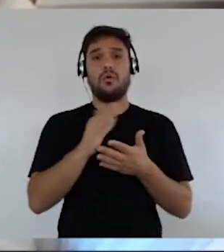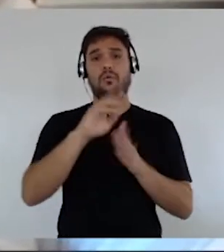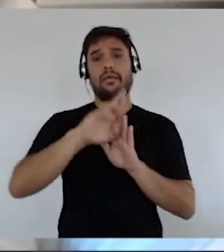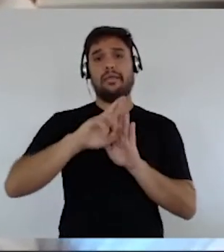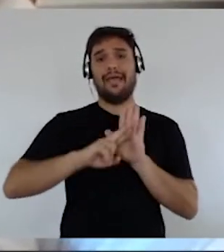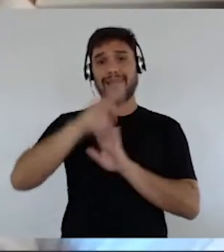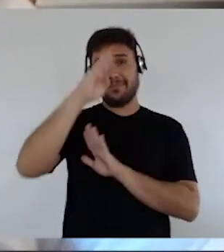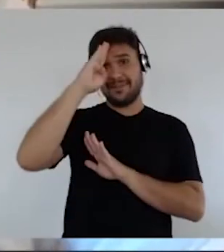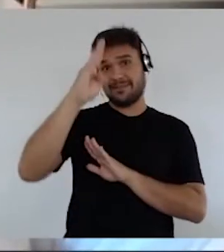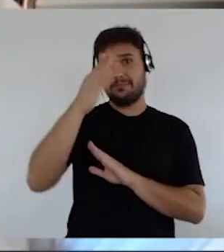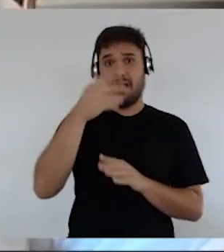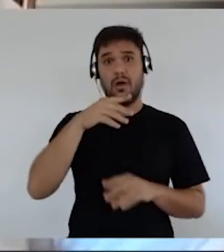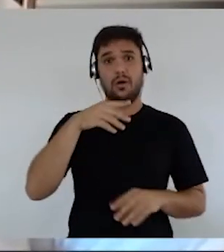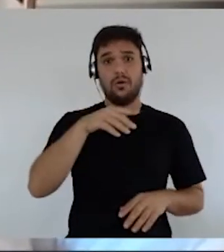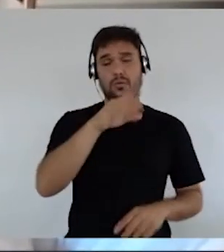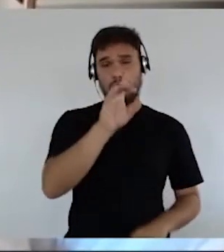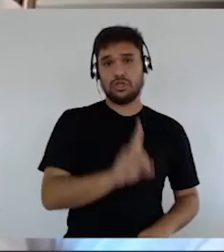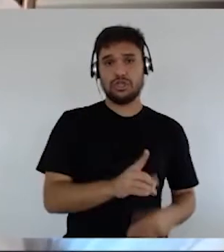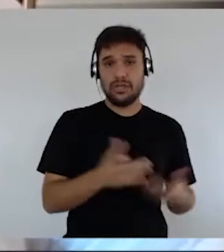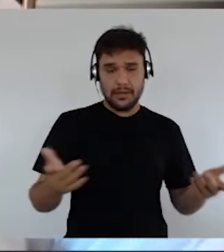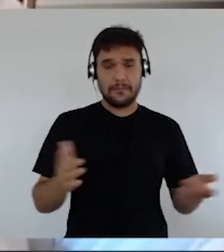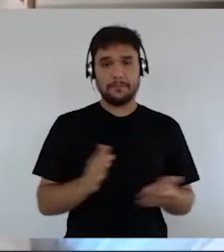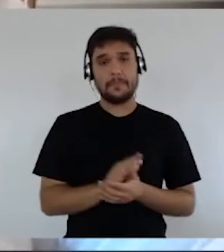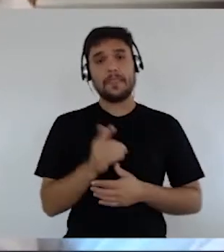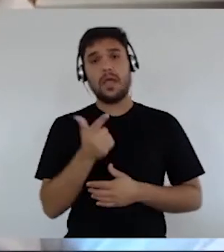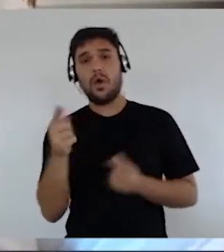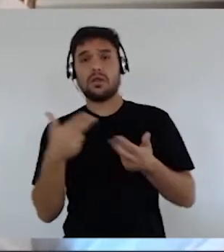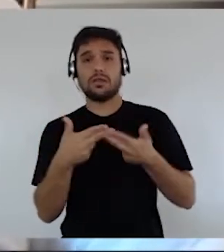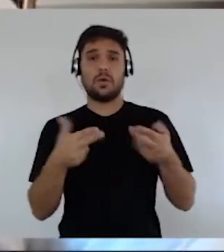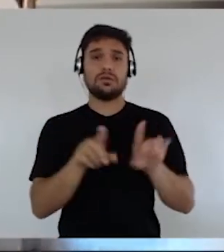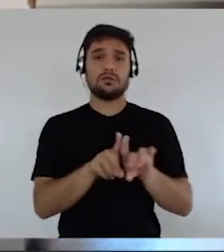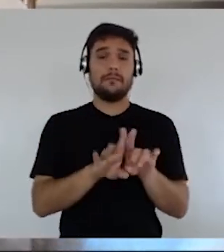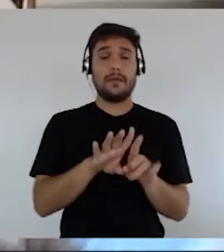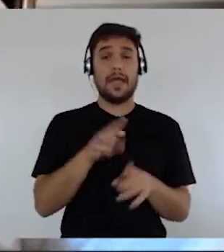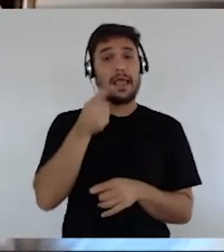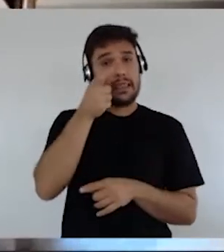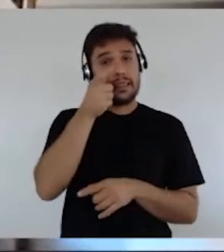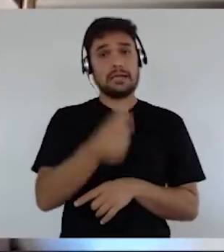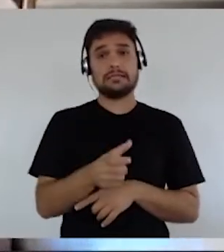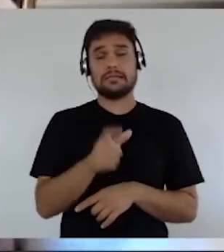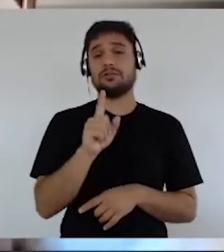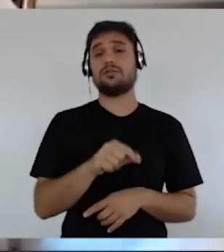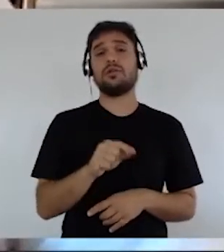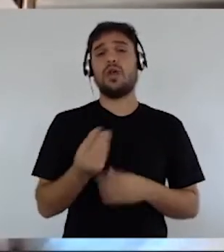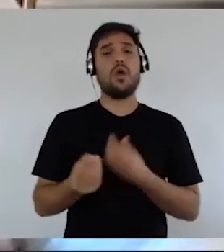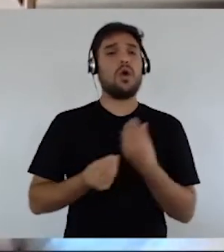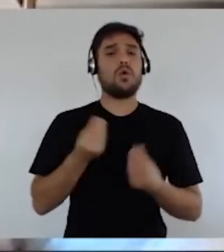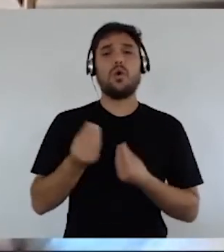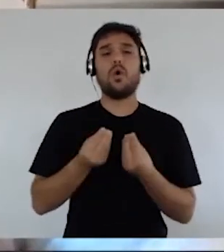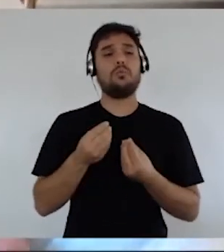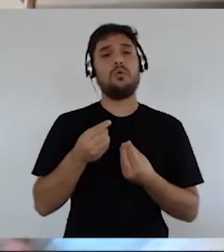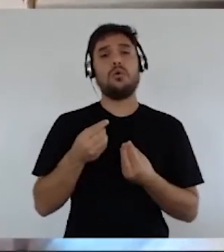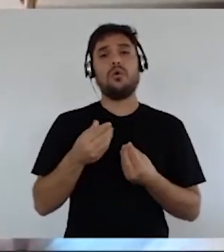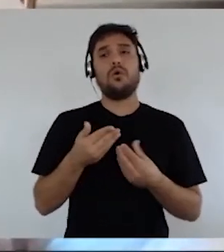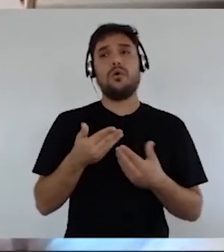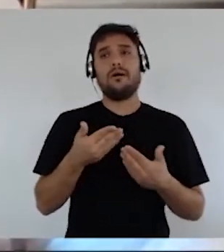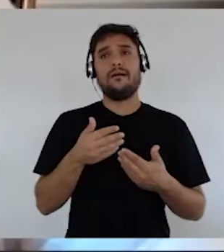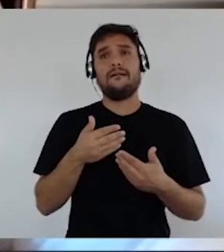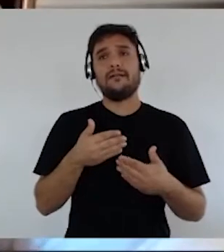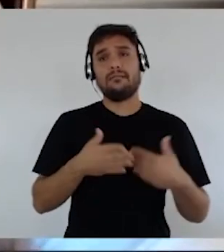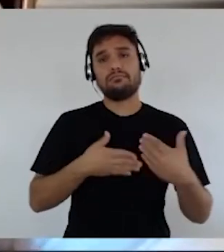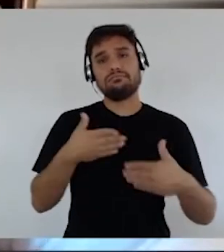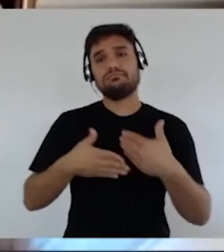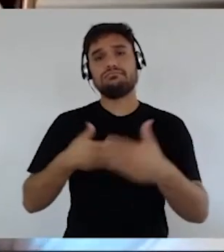a mediação. Um outro também ponto muito interessante é saber como é que se vai padronizar